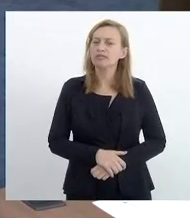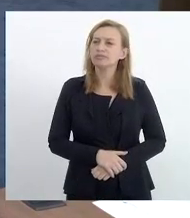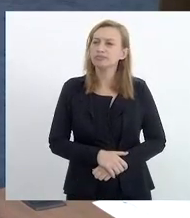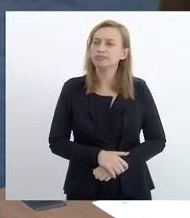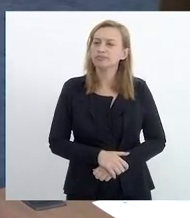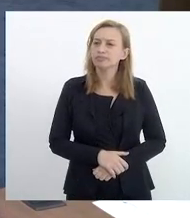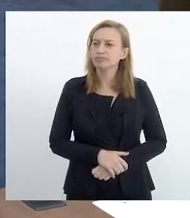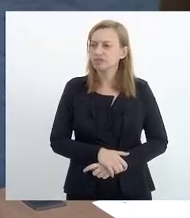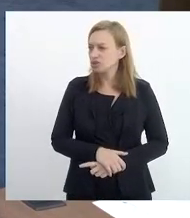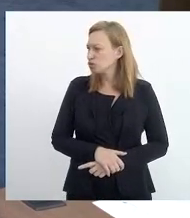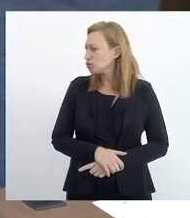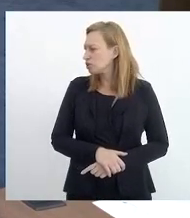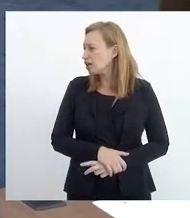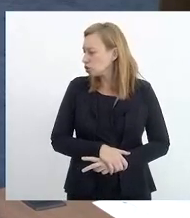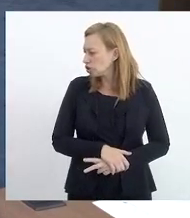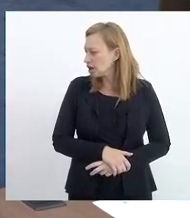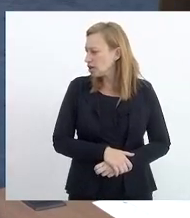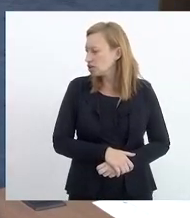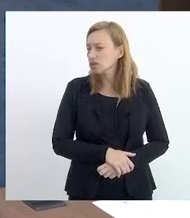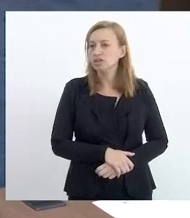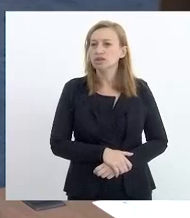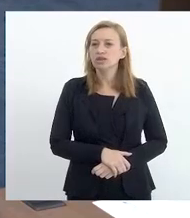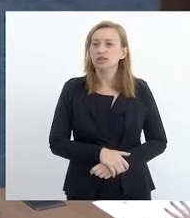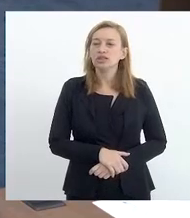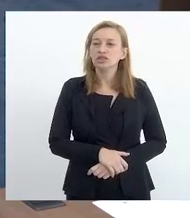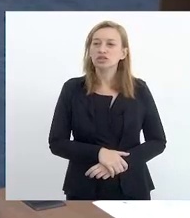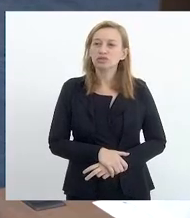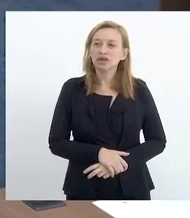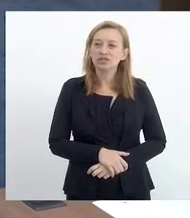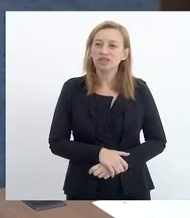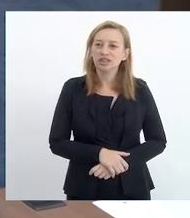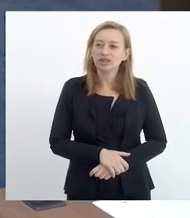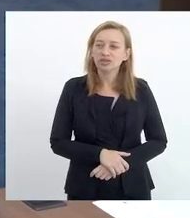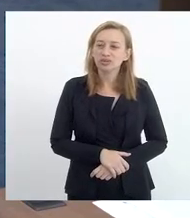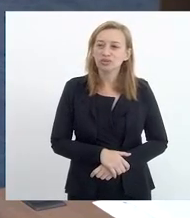Parlamentar queira usar da palavra, mesmo? Deputado Dionísio, por favor.